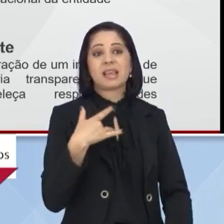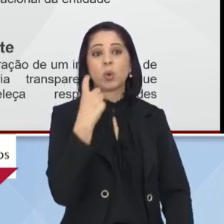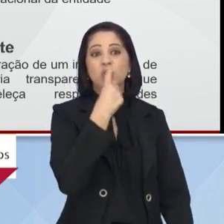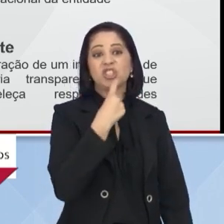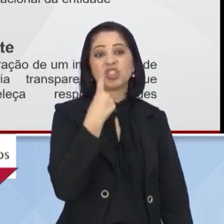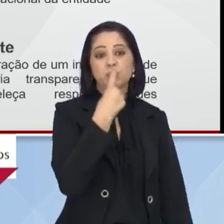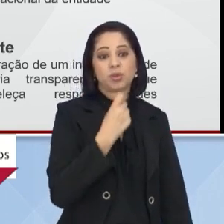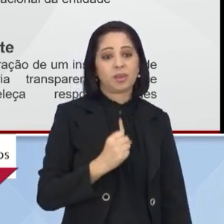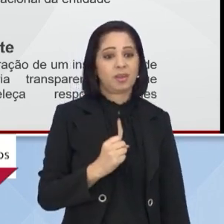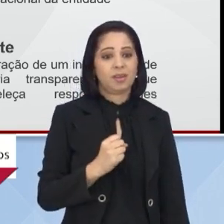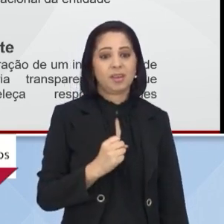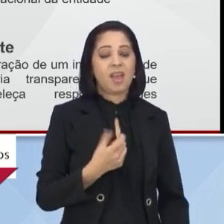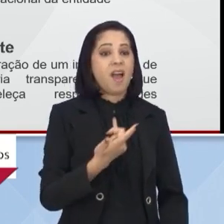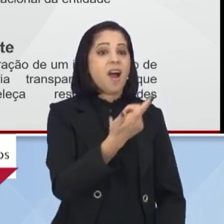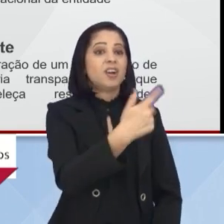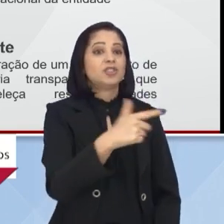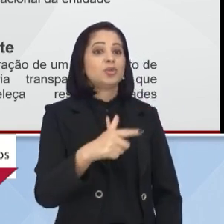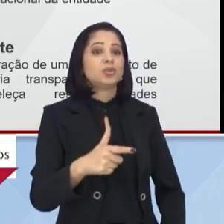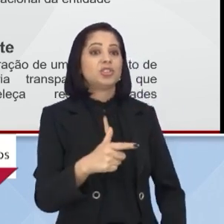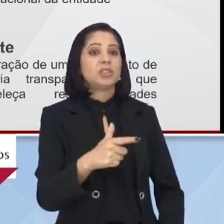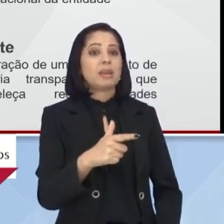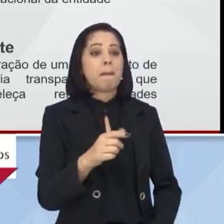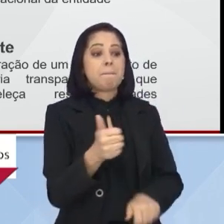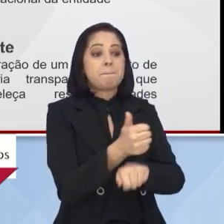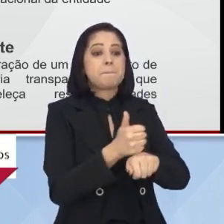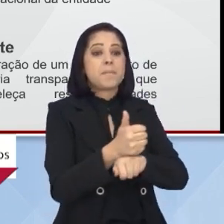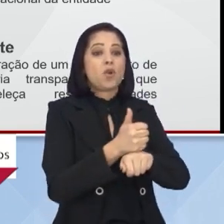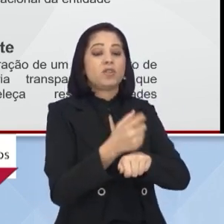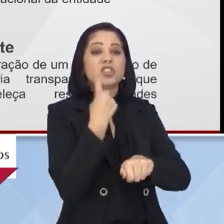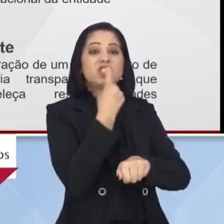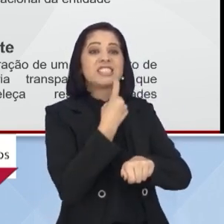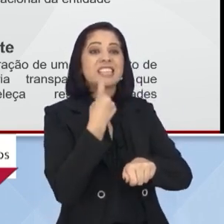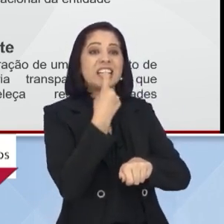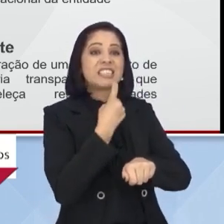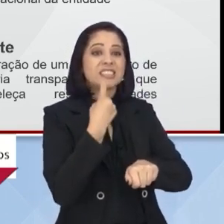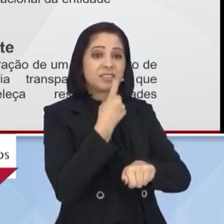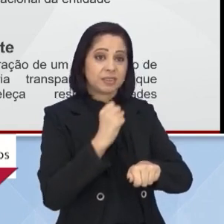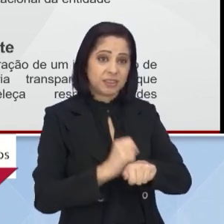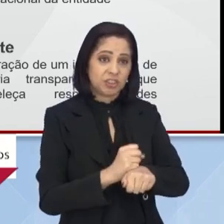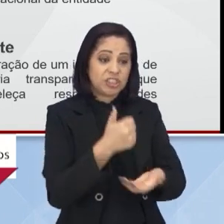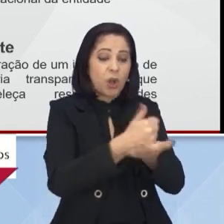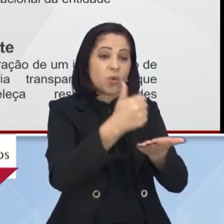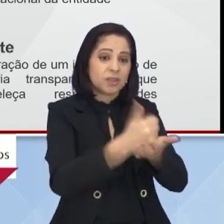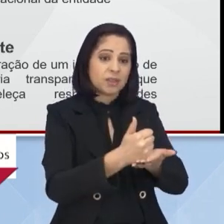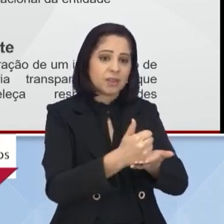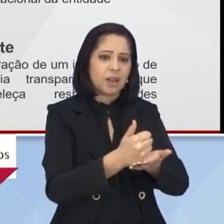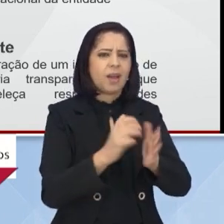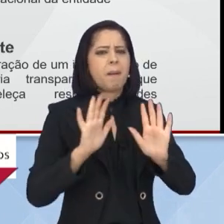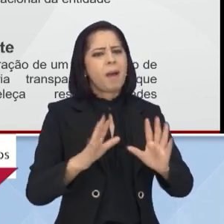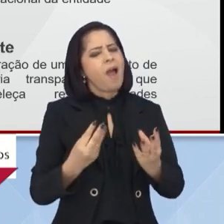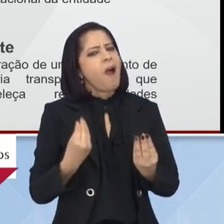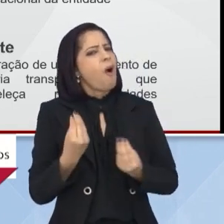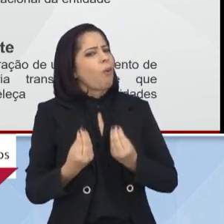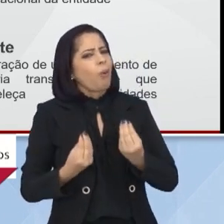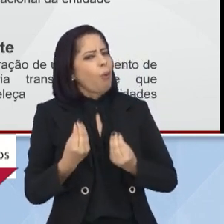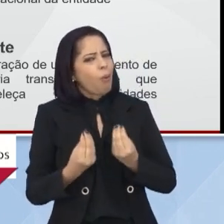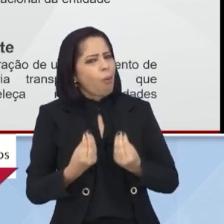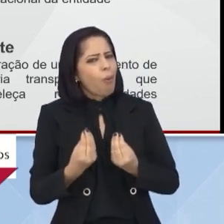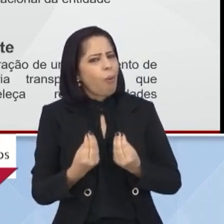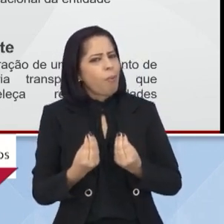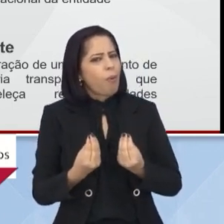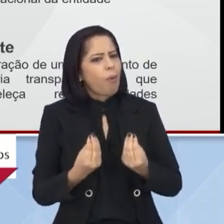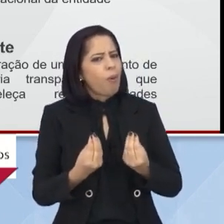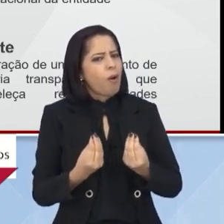previsão de profissionais dentistas dentro do contrato de gestão Então como que o município iria